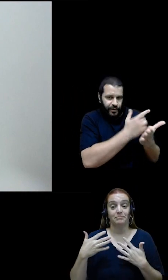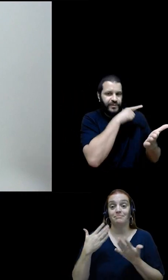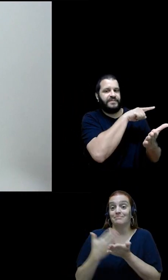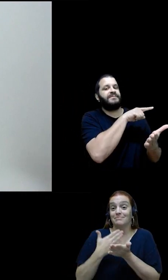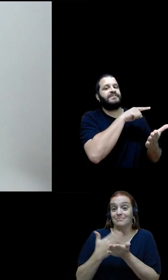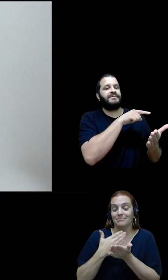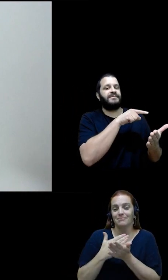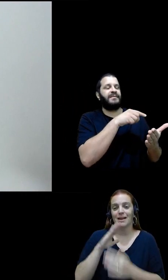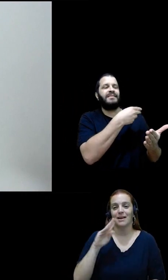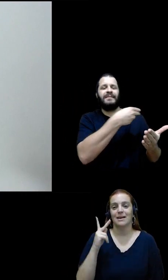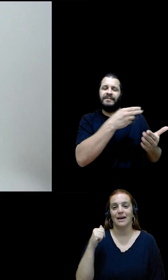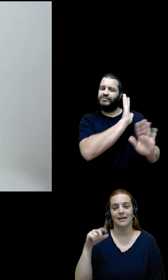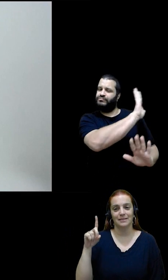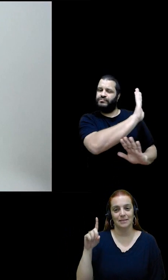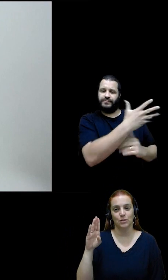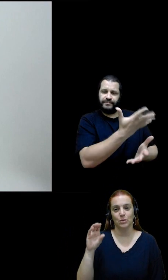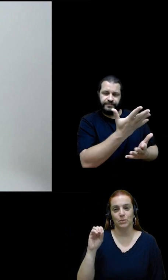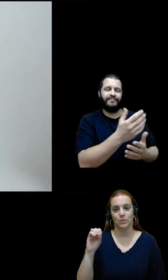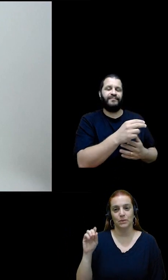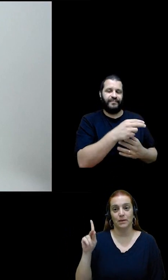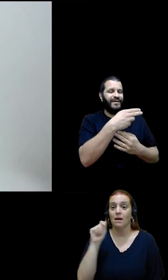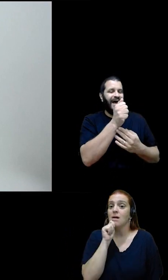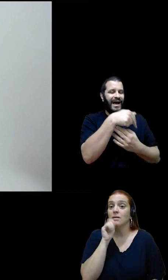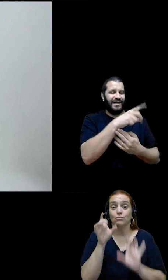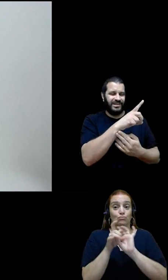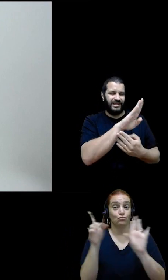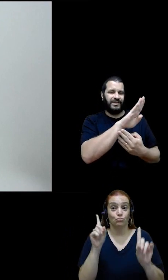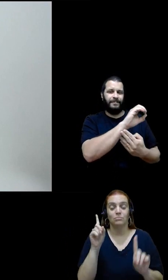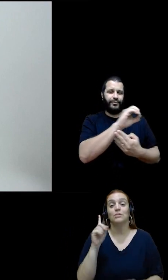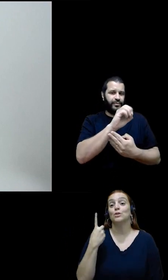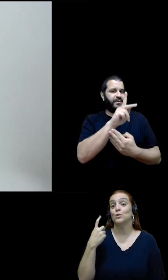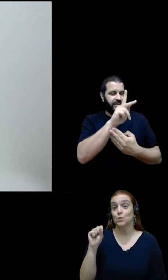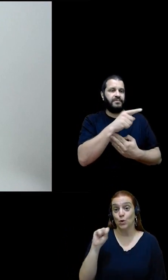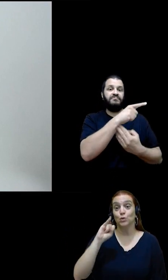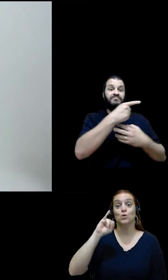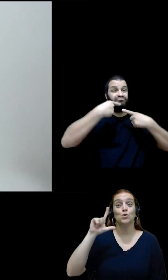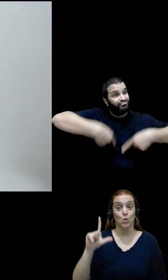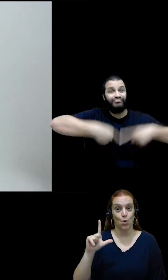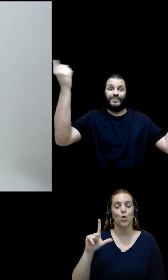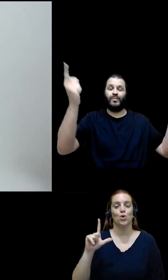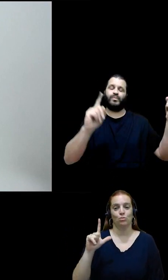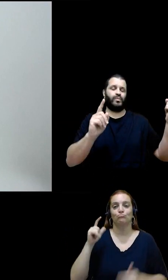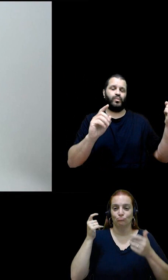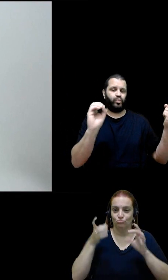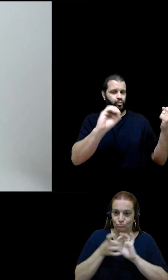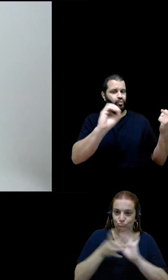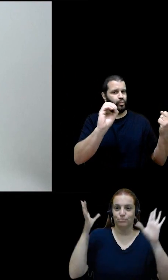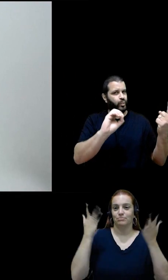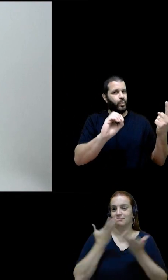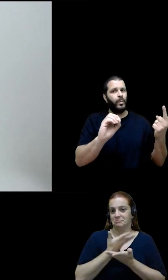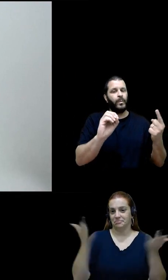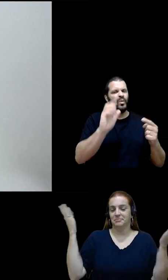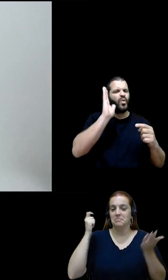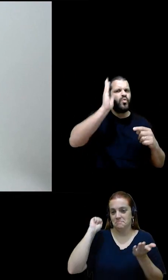handbook ainda não está disponível, ele está em pré-venda, e a partir do dia 18 de julho ele vai estar